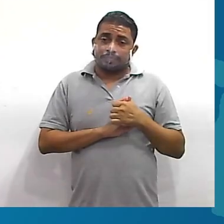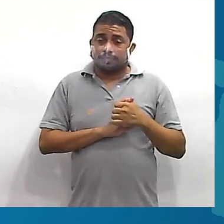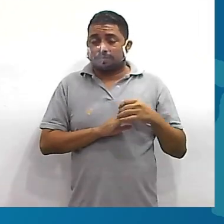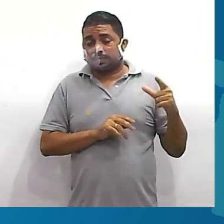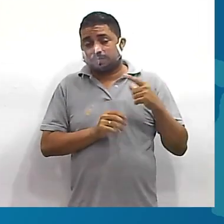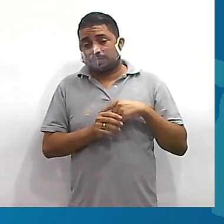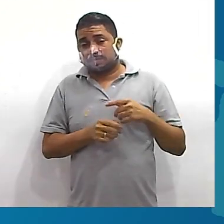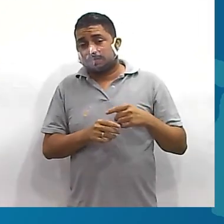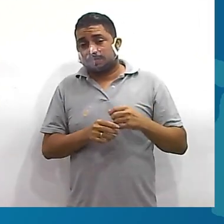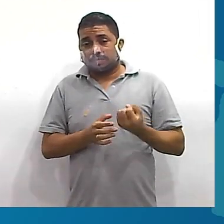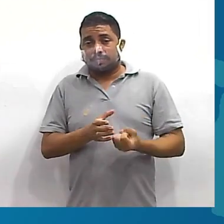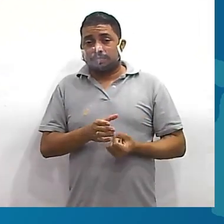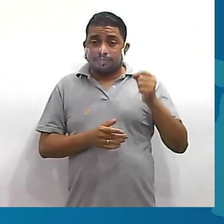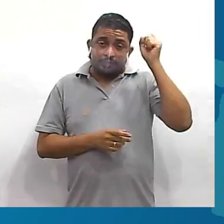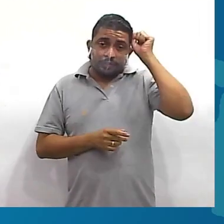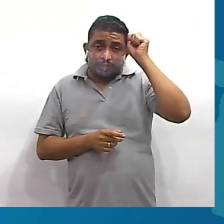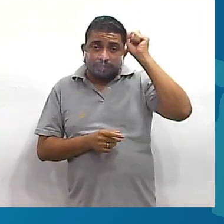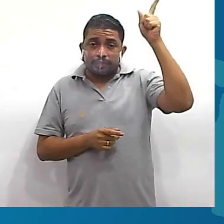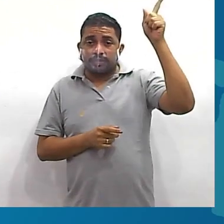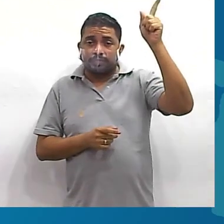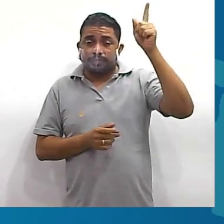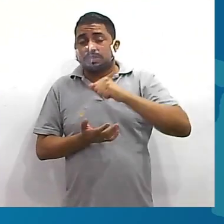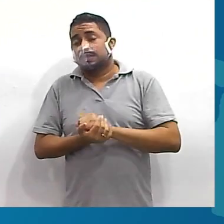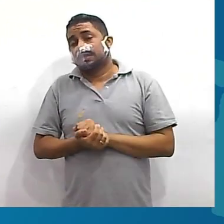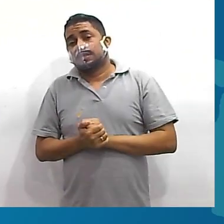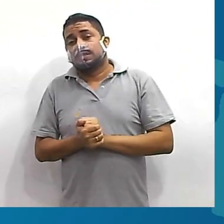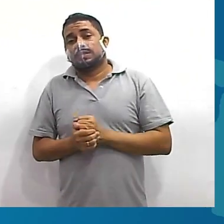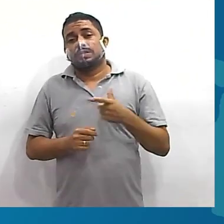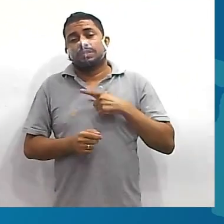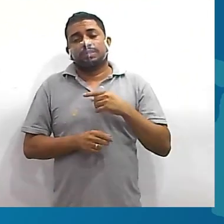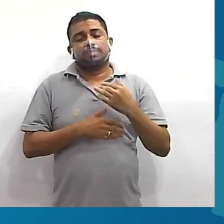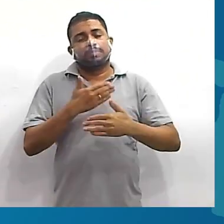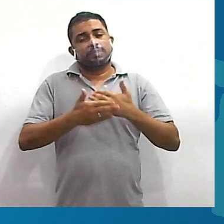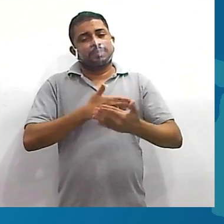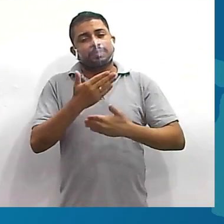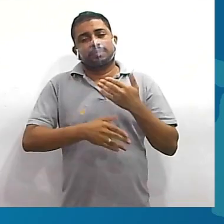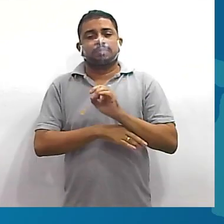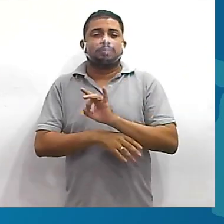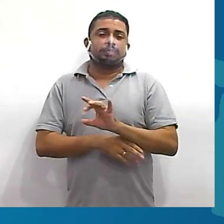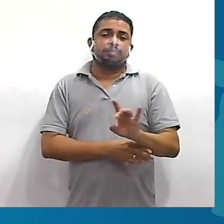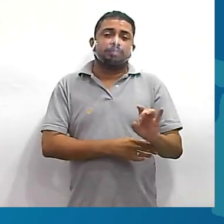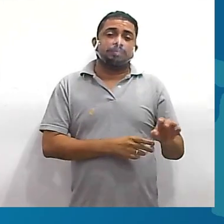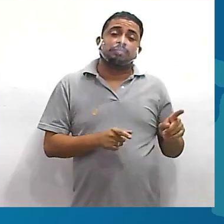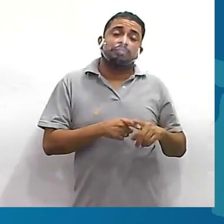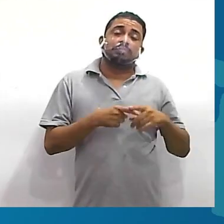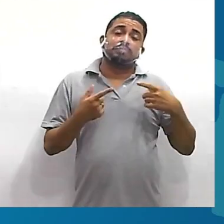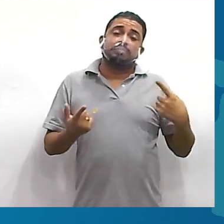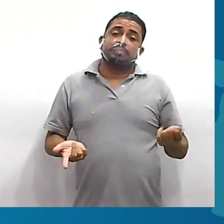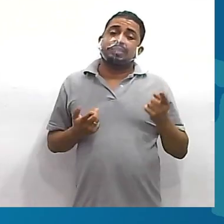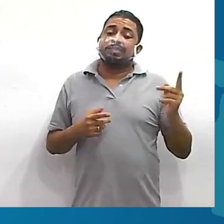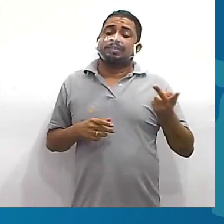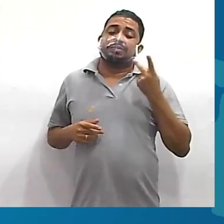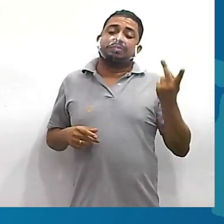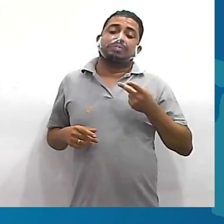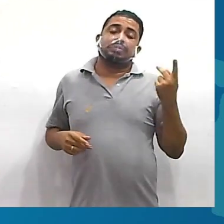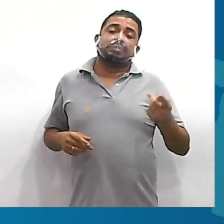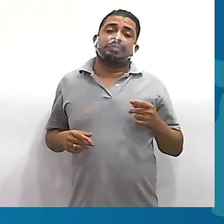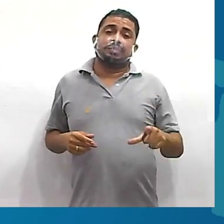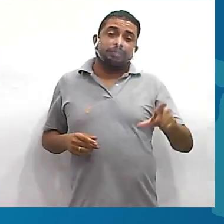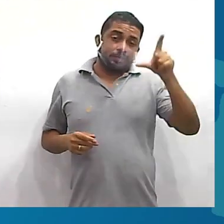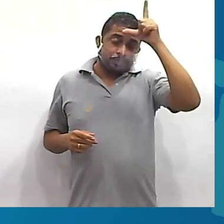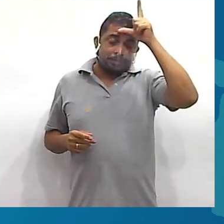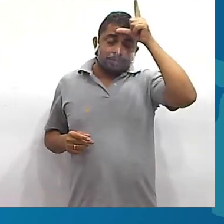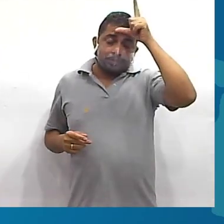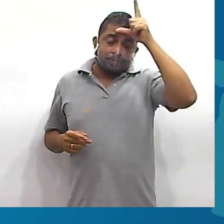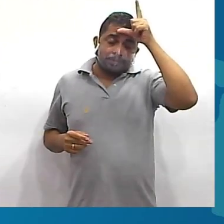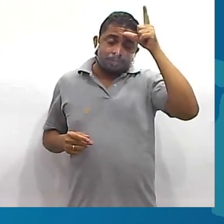de criatividade, que é um processo individual, né? A gente viu que é um processo individual, porém aqui ele fala sobre a ideação,